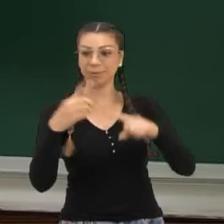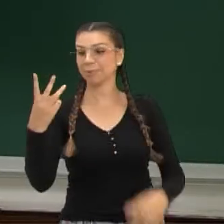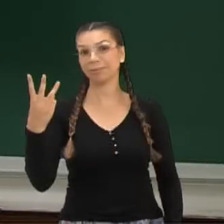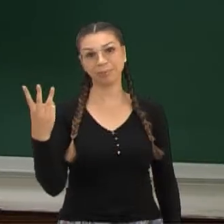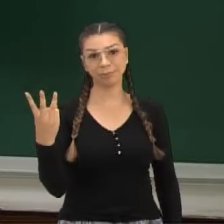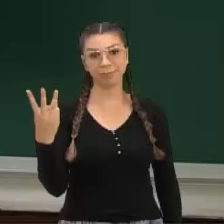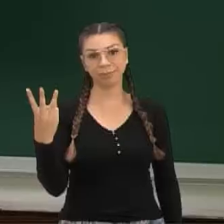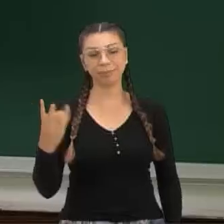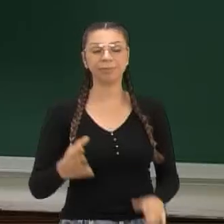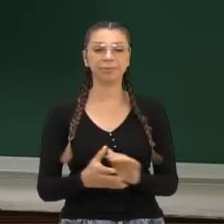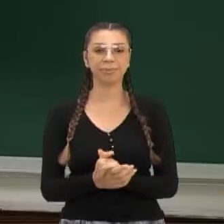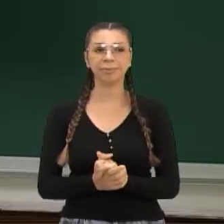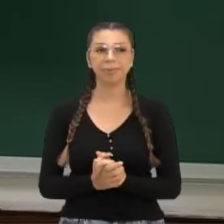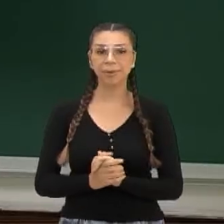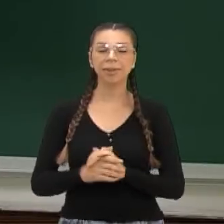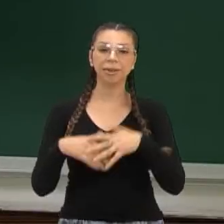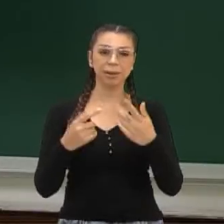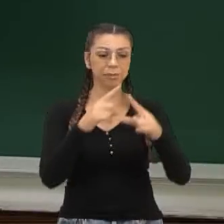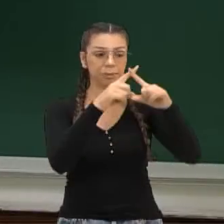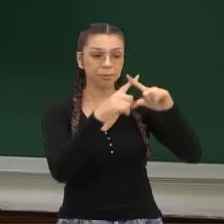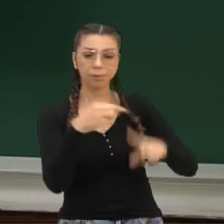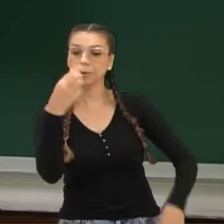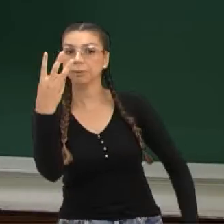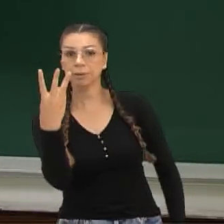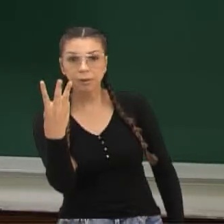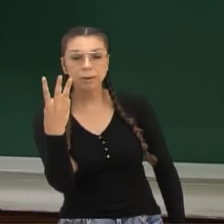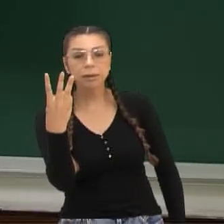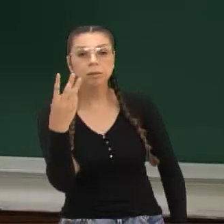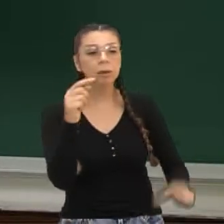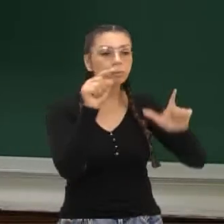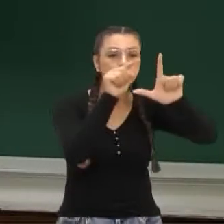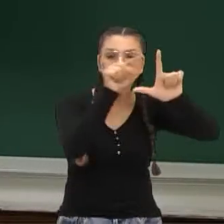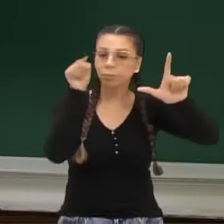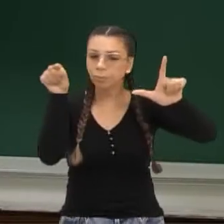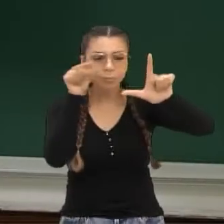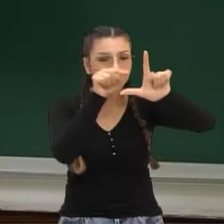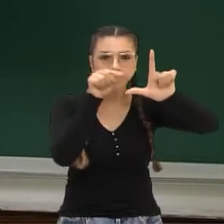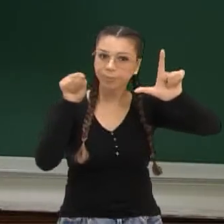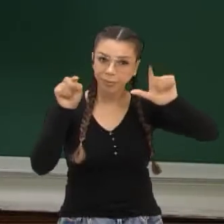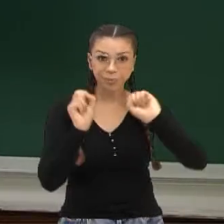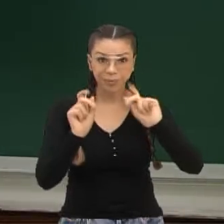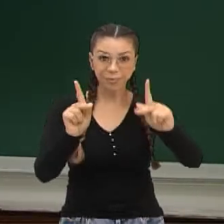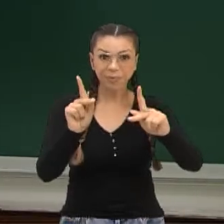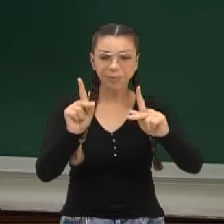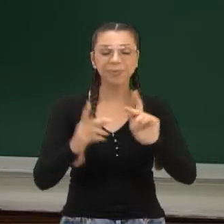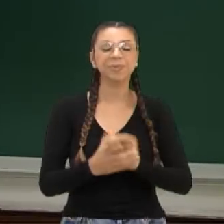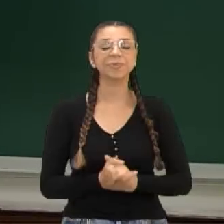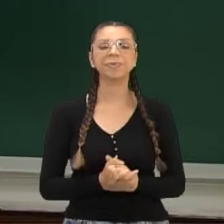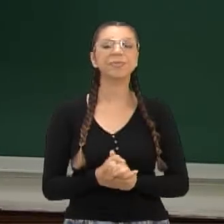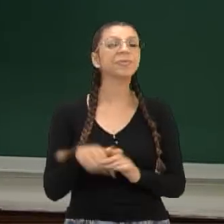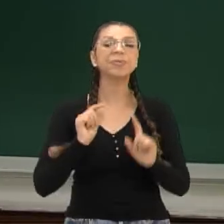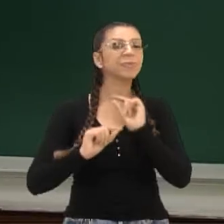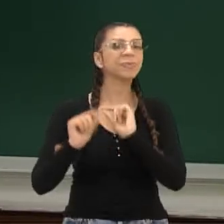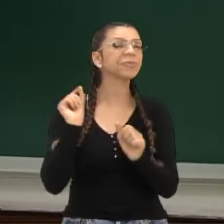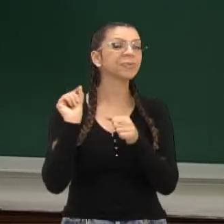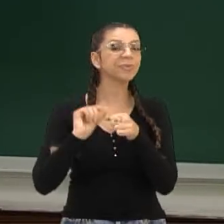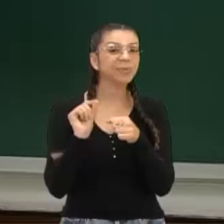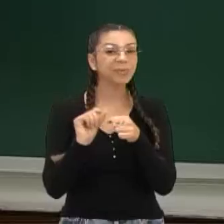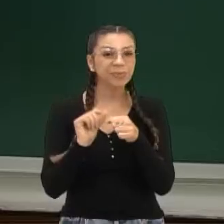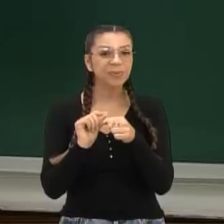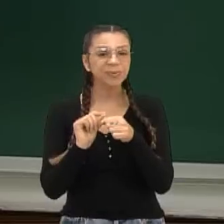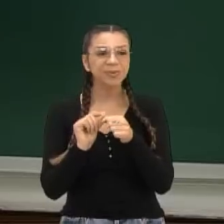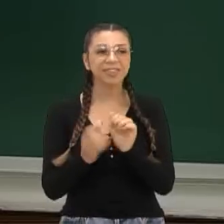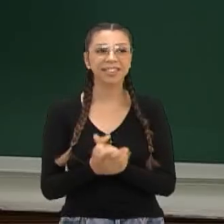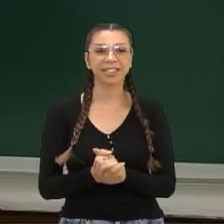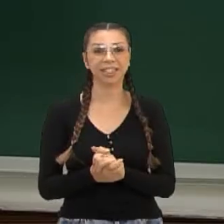certo? Então, a gente vai multiplicar por 3 as coordenadas. Tudo bem? Então, vamos lá. Então, o que eu tenho que fazer?